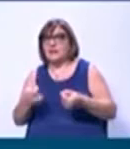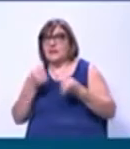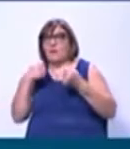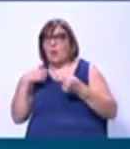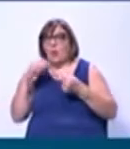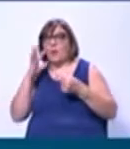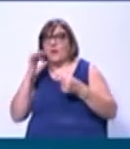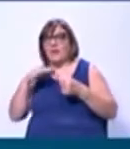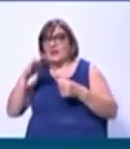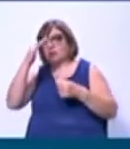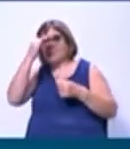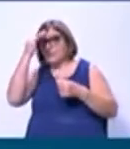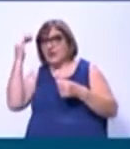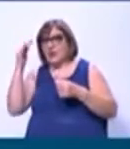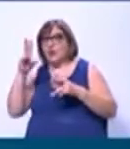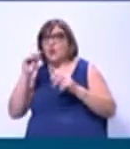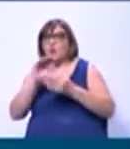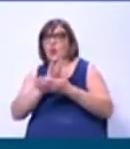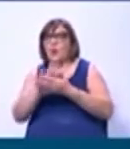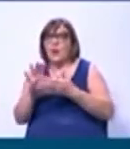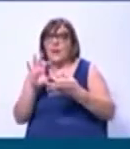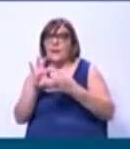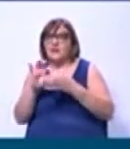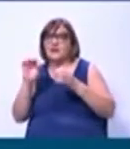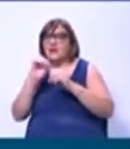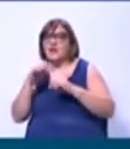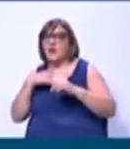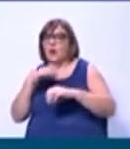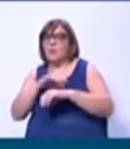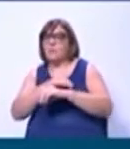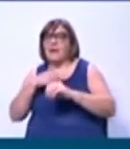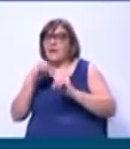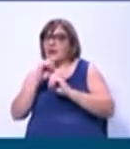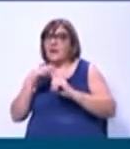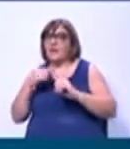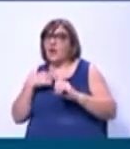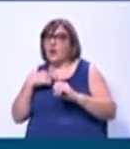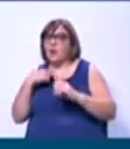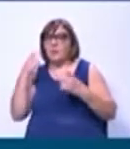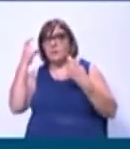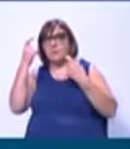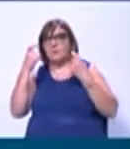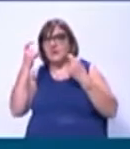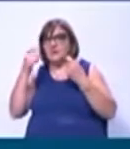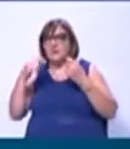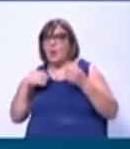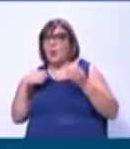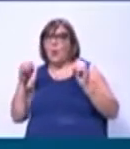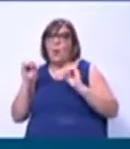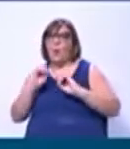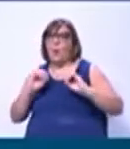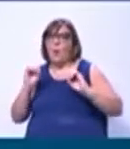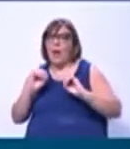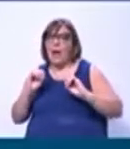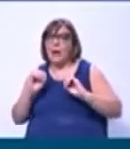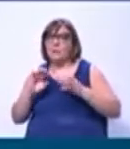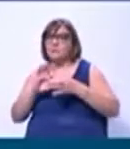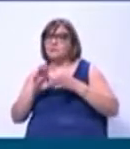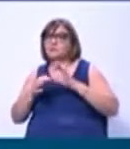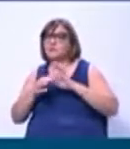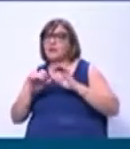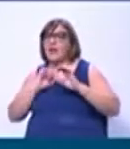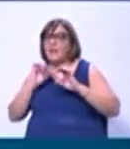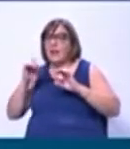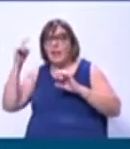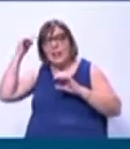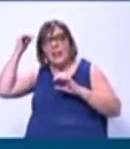a minha sanidade mental, dizia, ainda não tenho ligações, eu não sou médica, mas é o meu pensamento. E é essa a leitura correta. Não tenho ligações neurológicas para